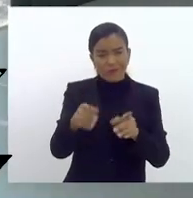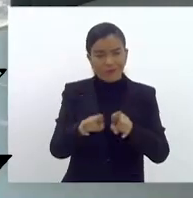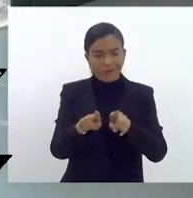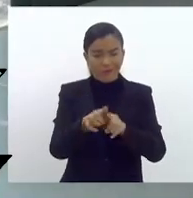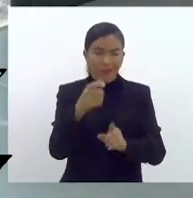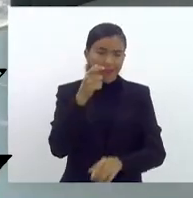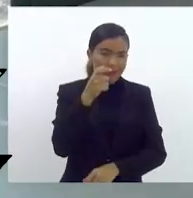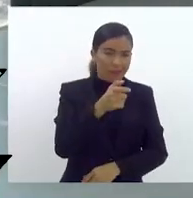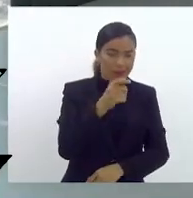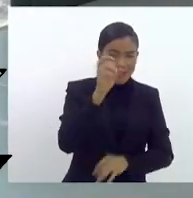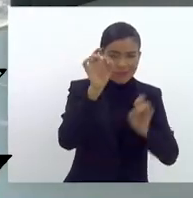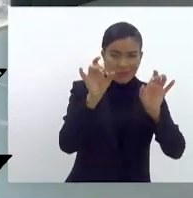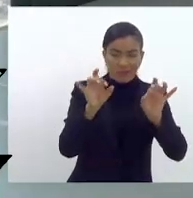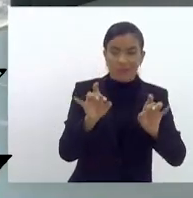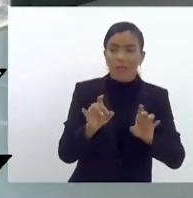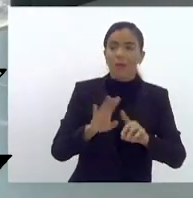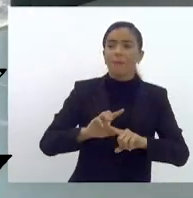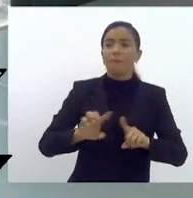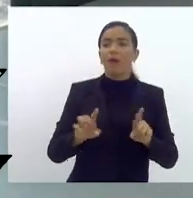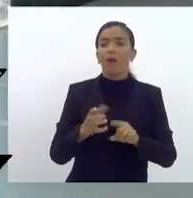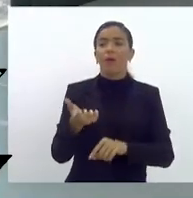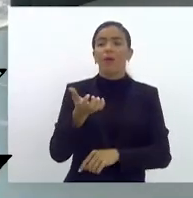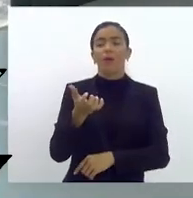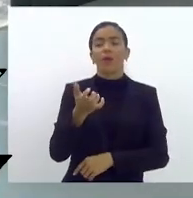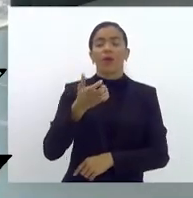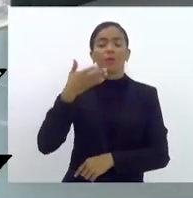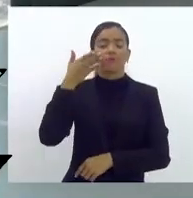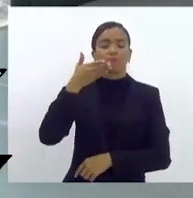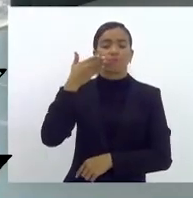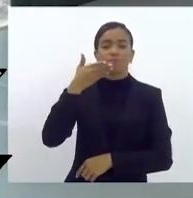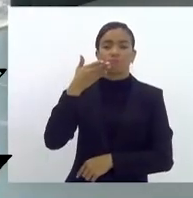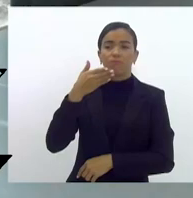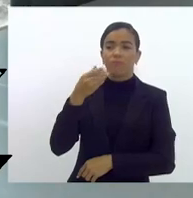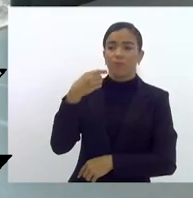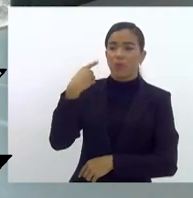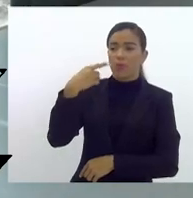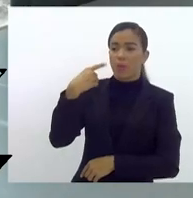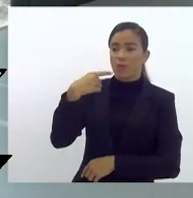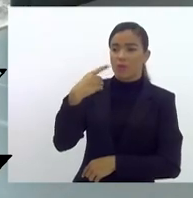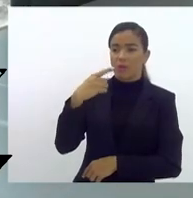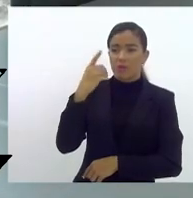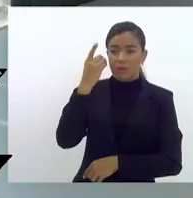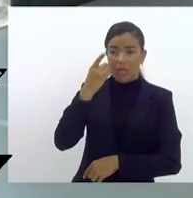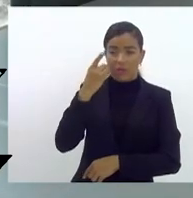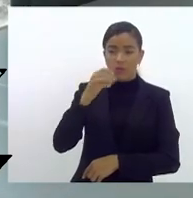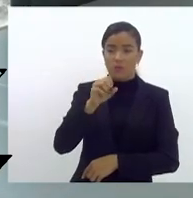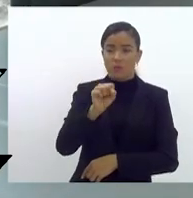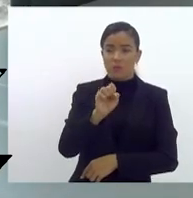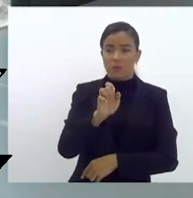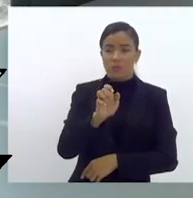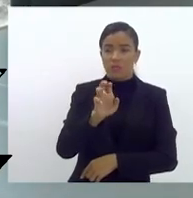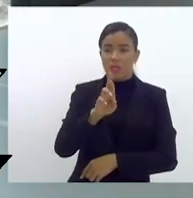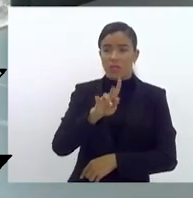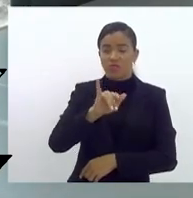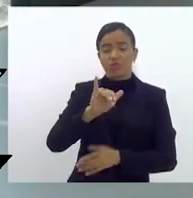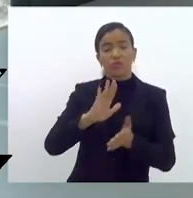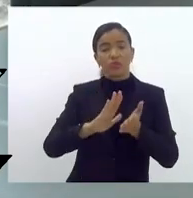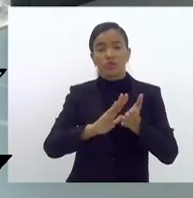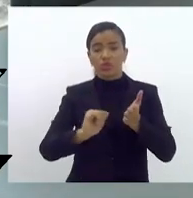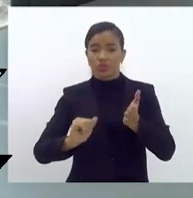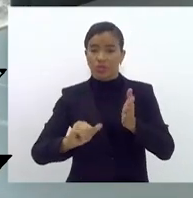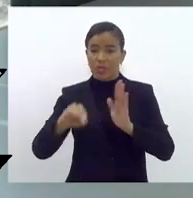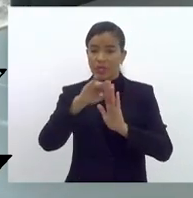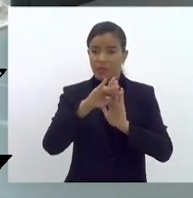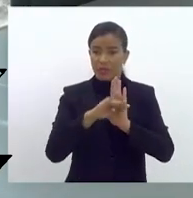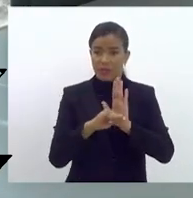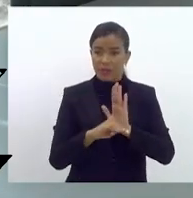pauta E aí eu quero a consideração Deputado Dr Serginho pediu que nós retirassemos o projeto haja Vista um